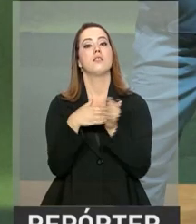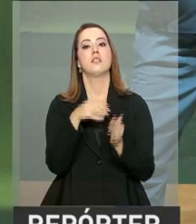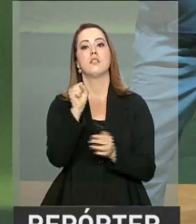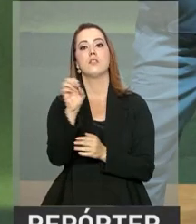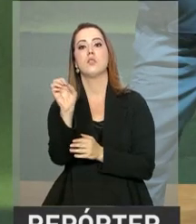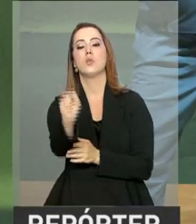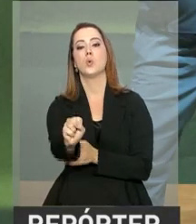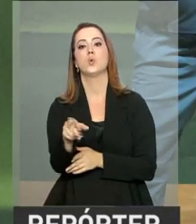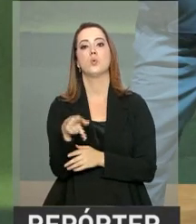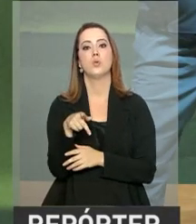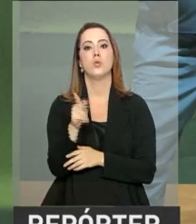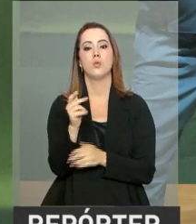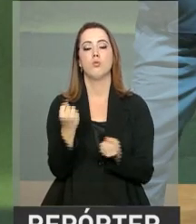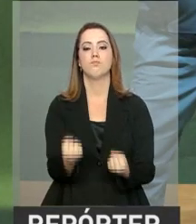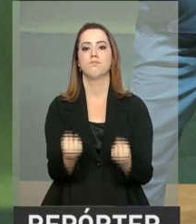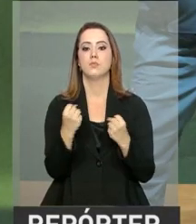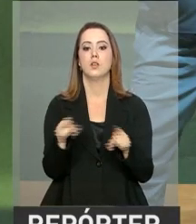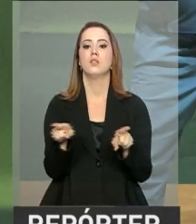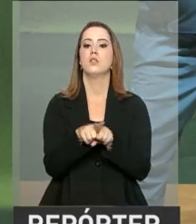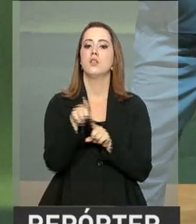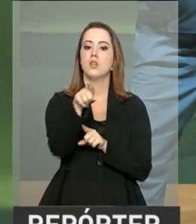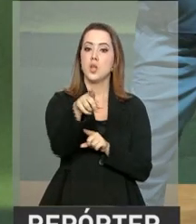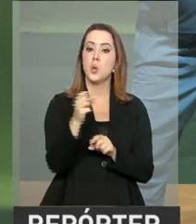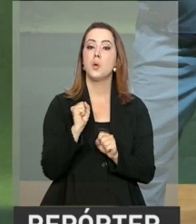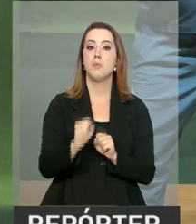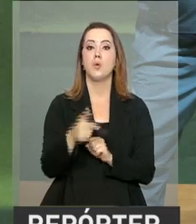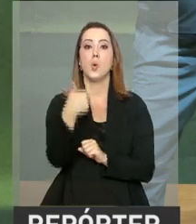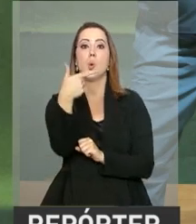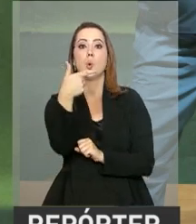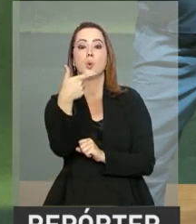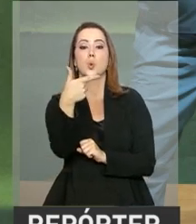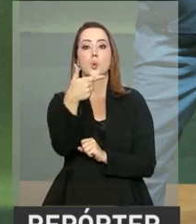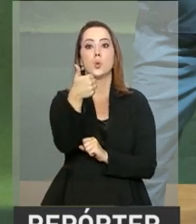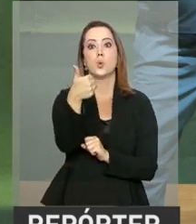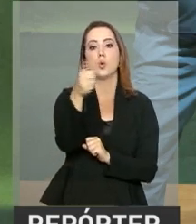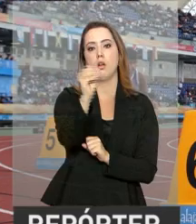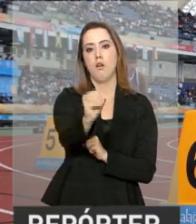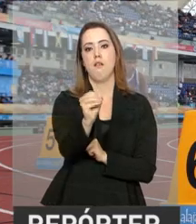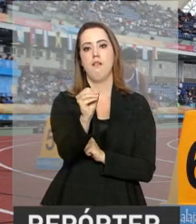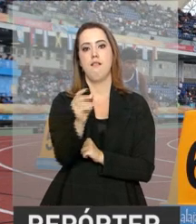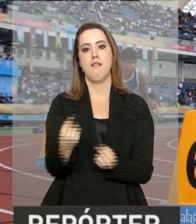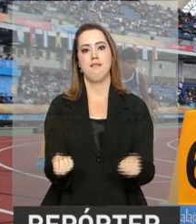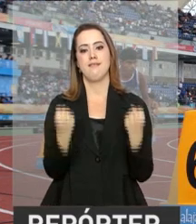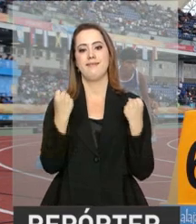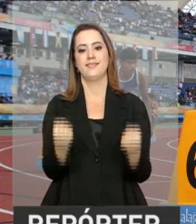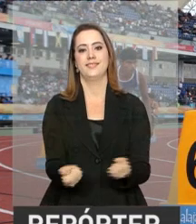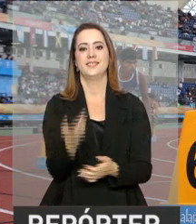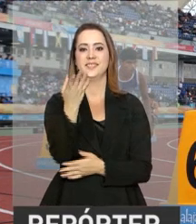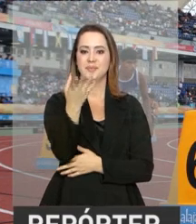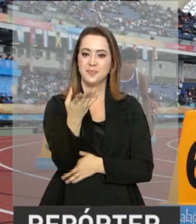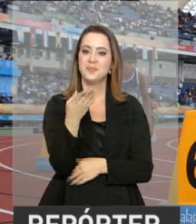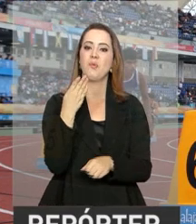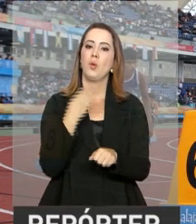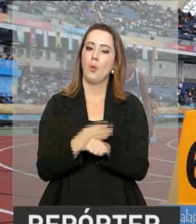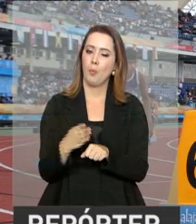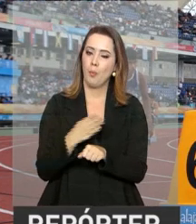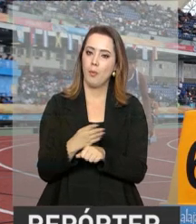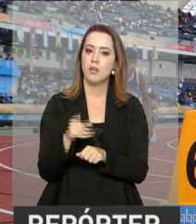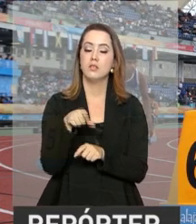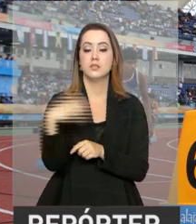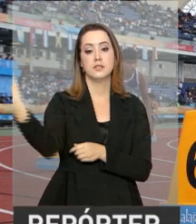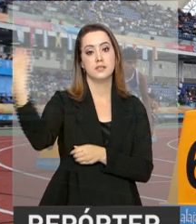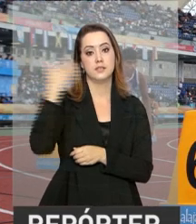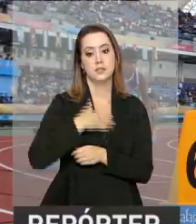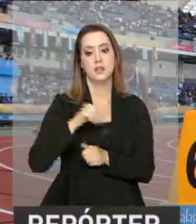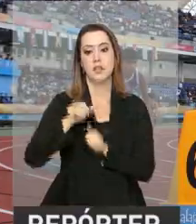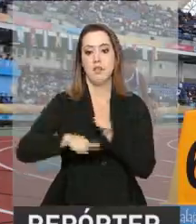quilos. Evânio da Silva conseguiu levantar 210 quilos. Já a medalha de bronze veio no atletismo